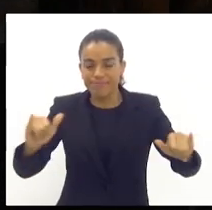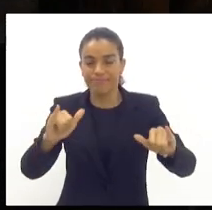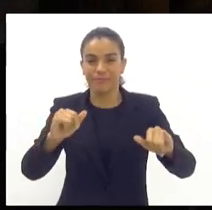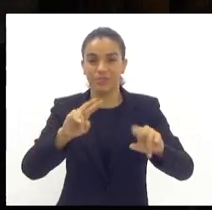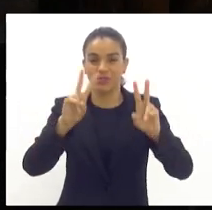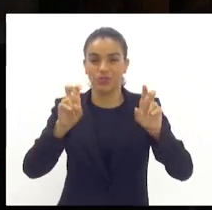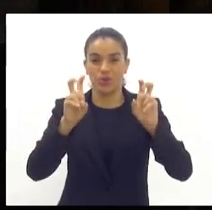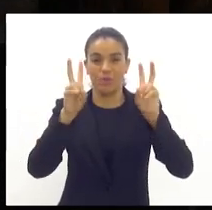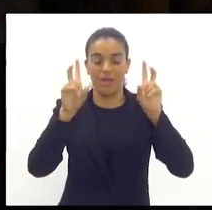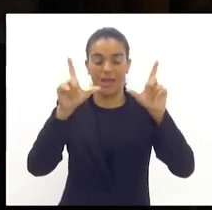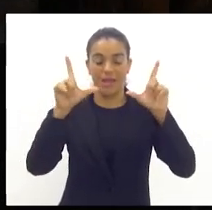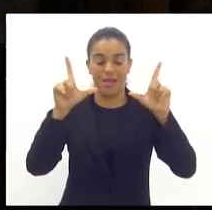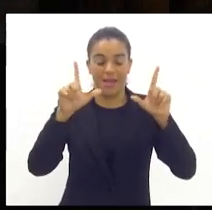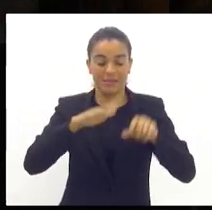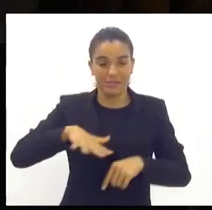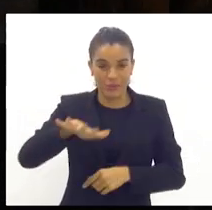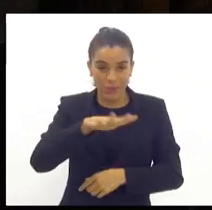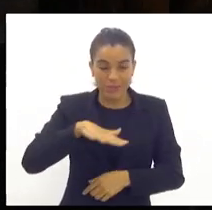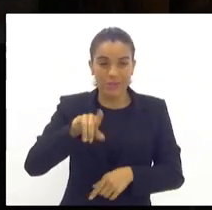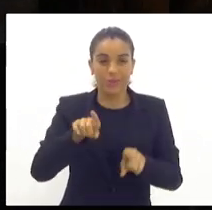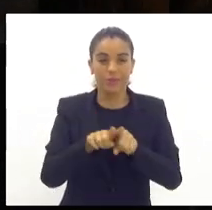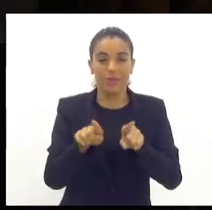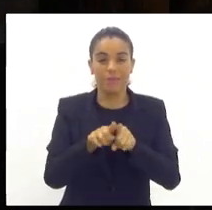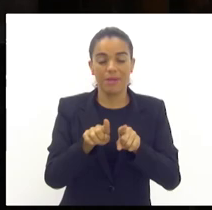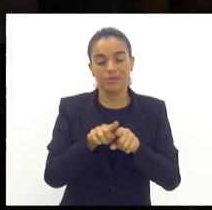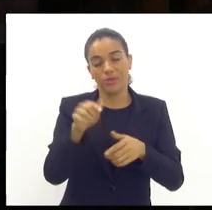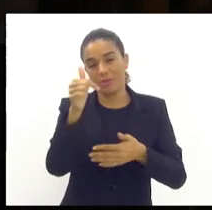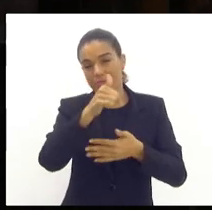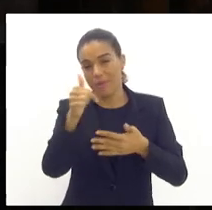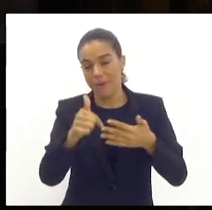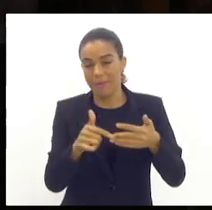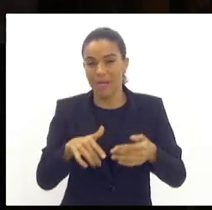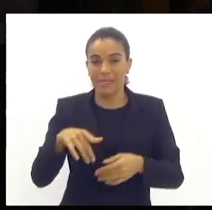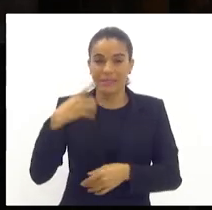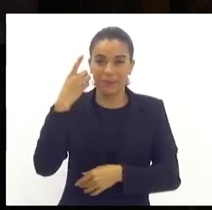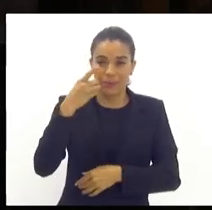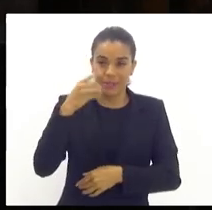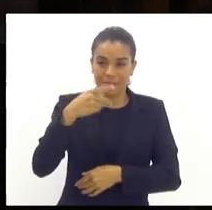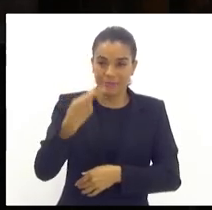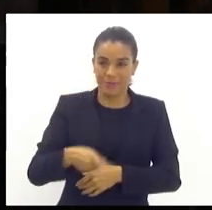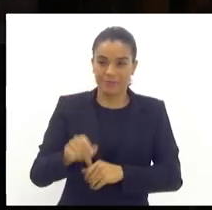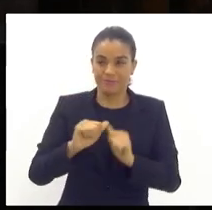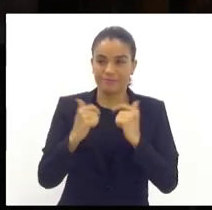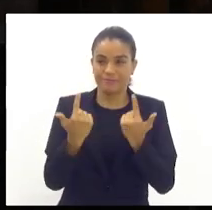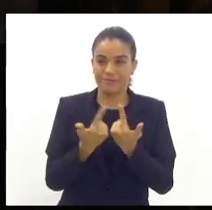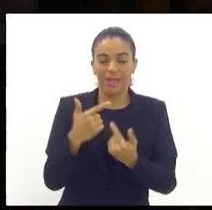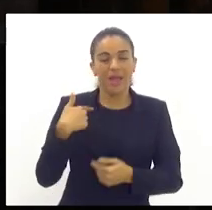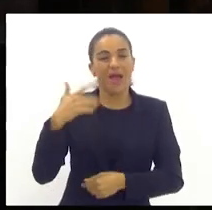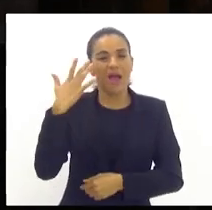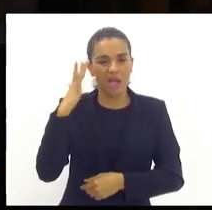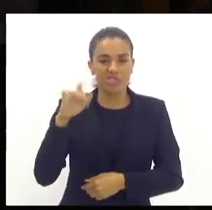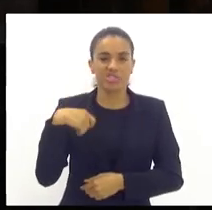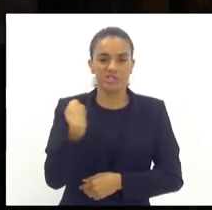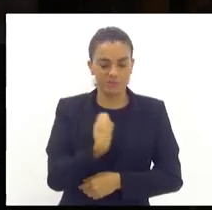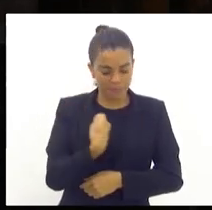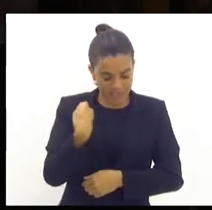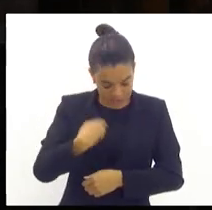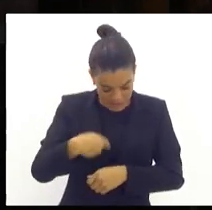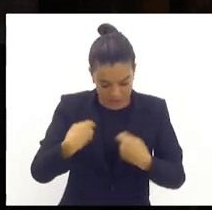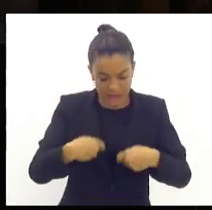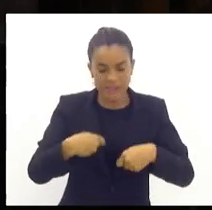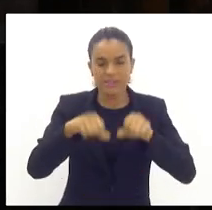para esse problema dos demais deputados aqui da Assembleia Legislativa. Acho que a gente tem que usar a força política dessa